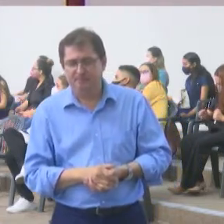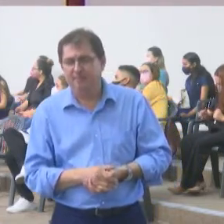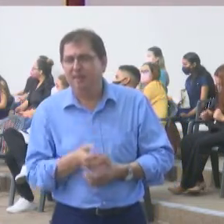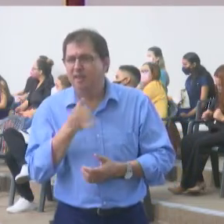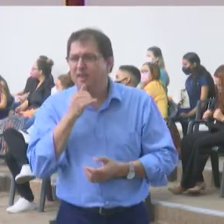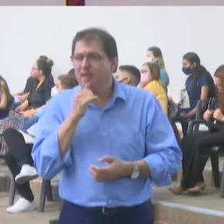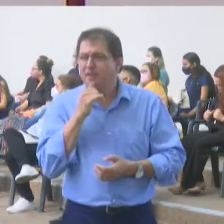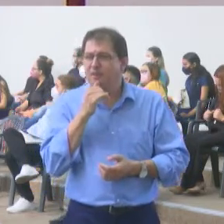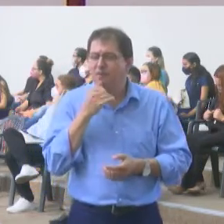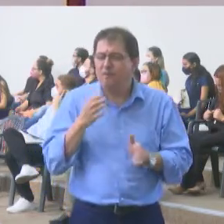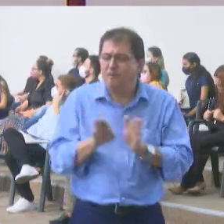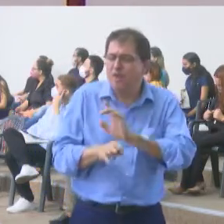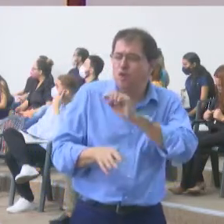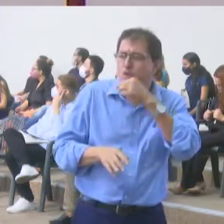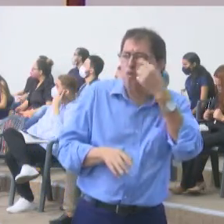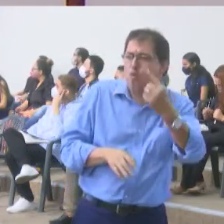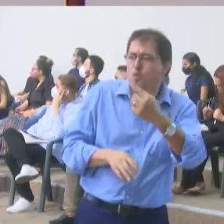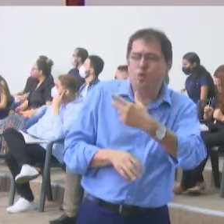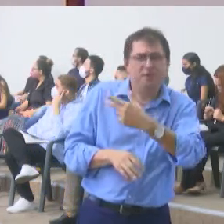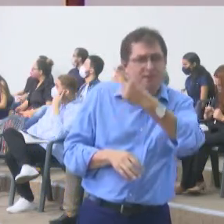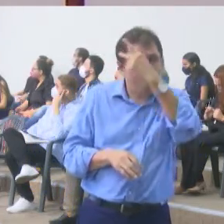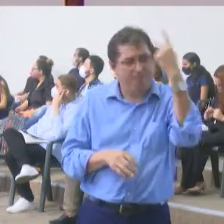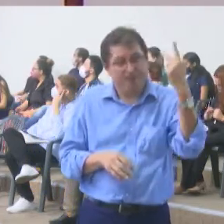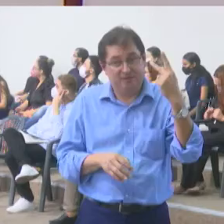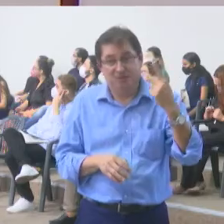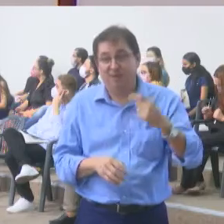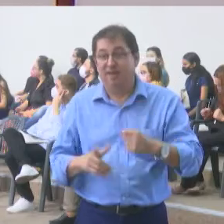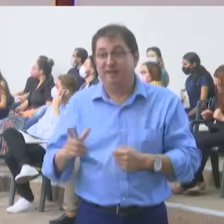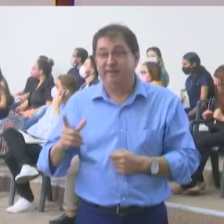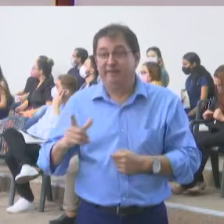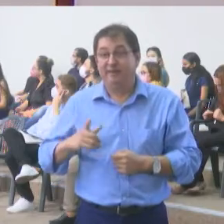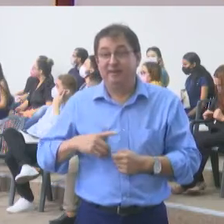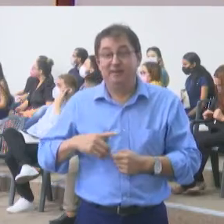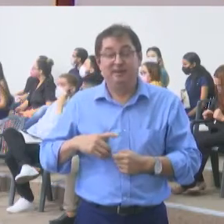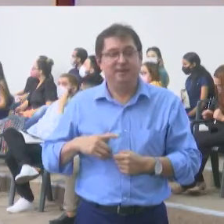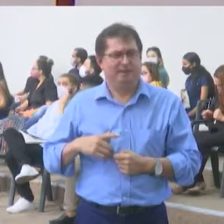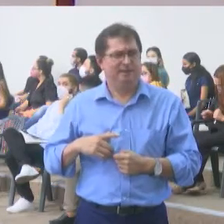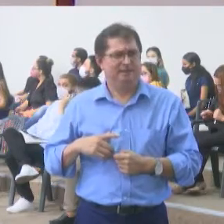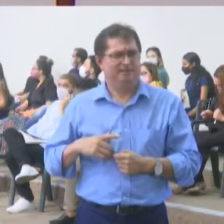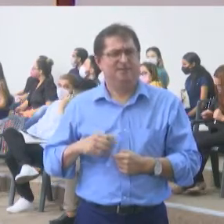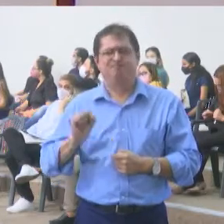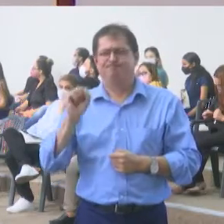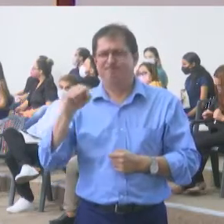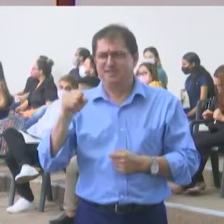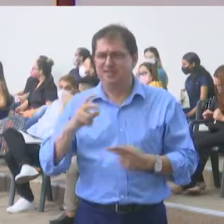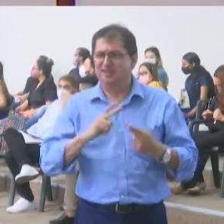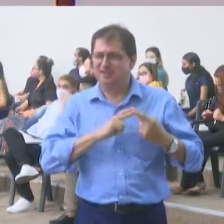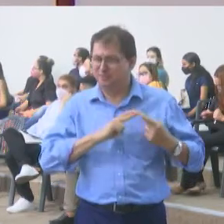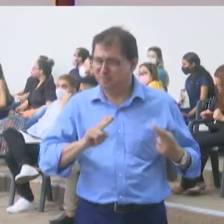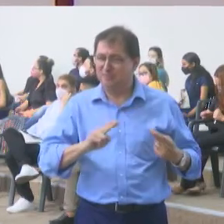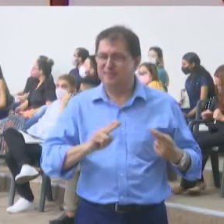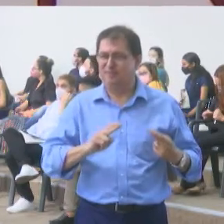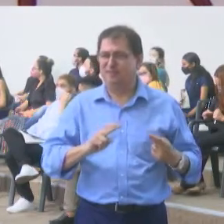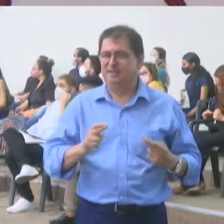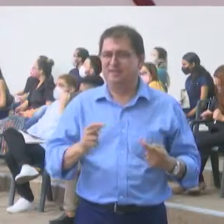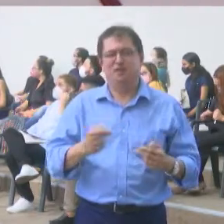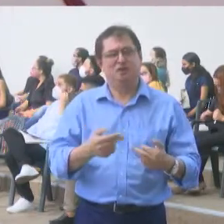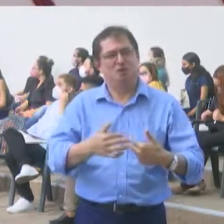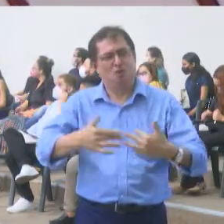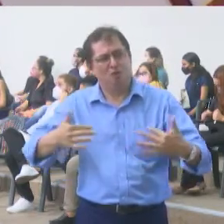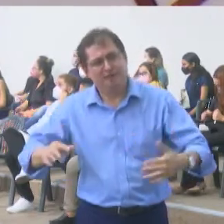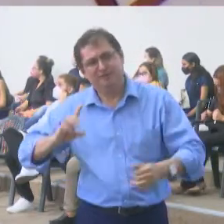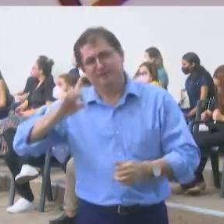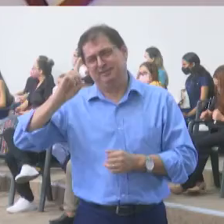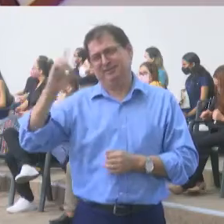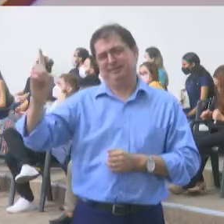outro depois que se foca nas pessoas. Aonde estaríamos nós se não fosse o amor e a graça de Deus por pessoas que pecam